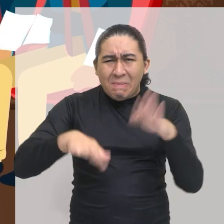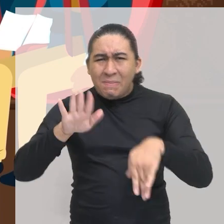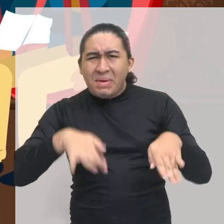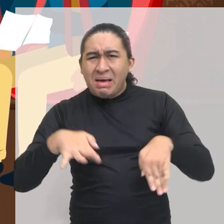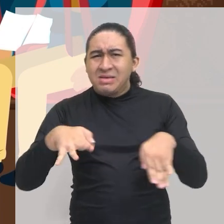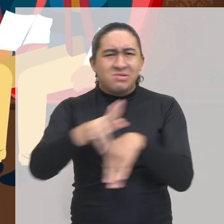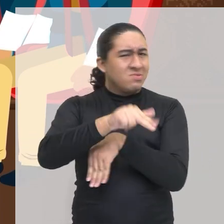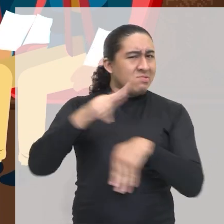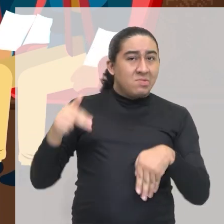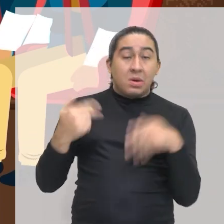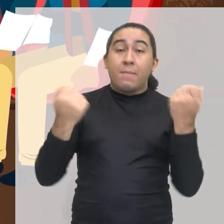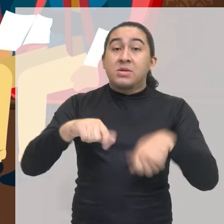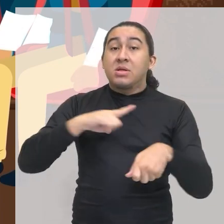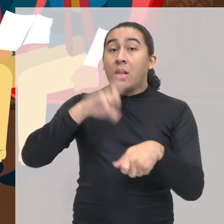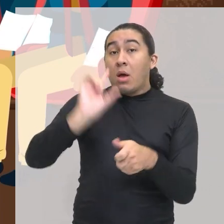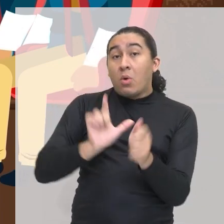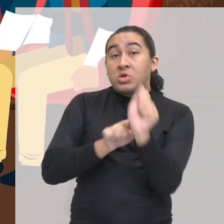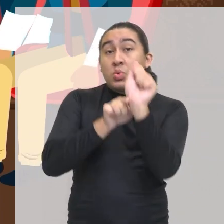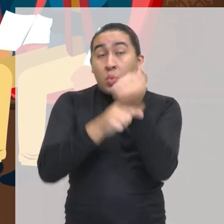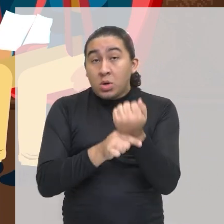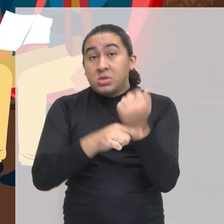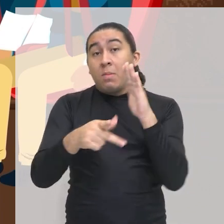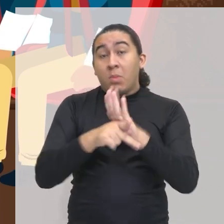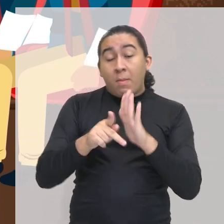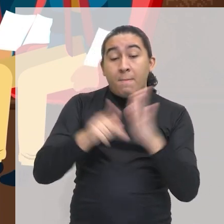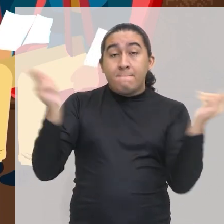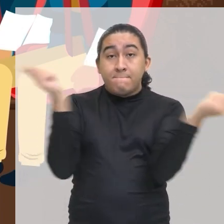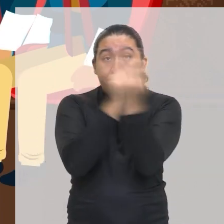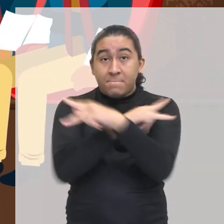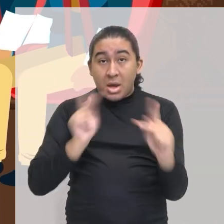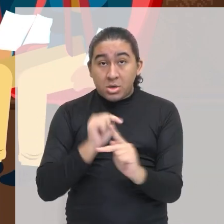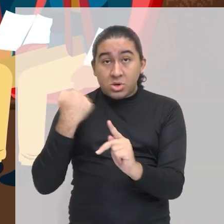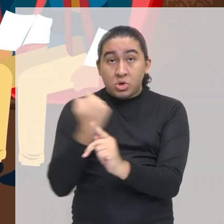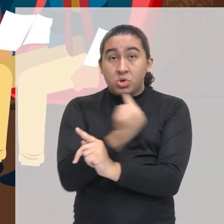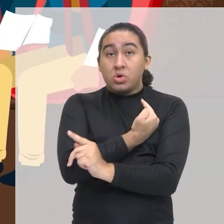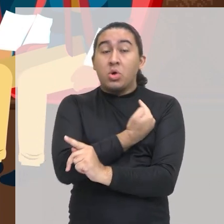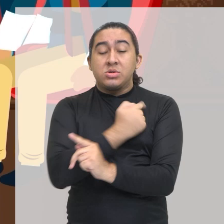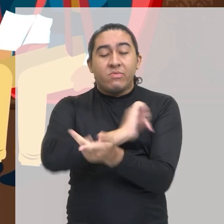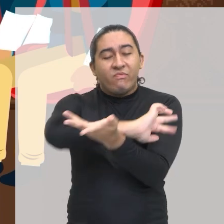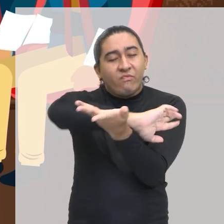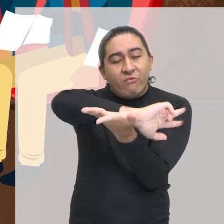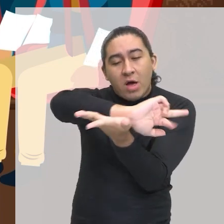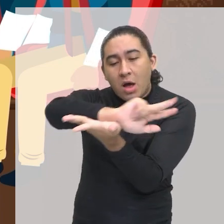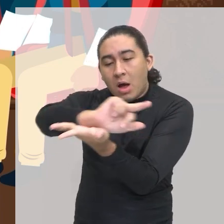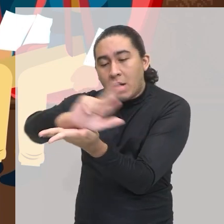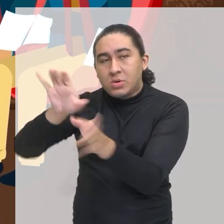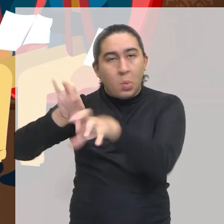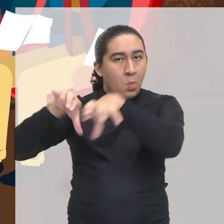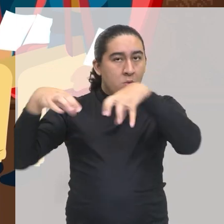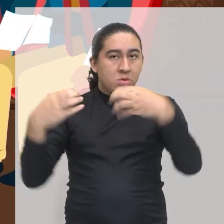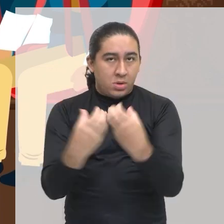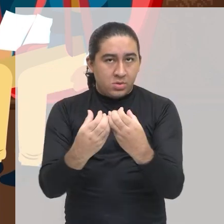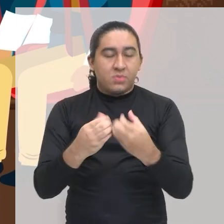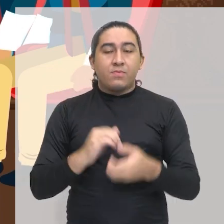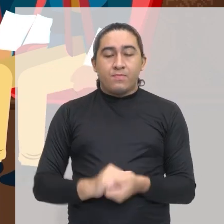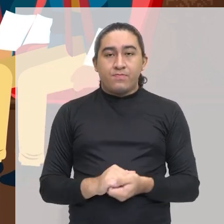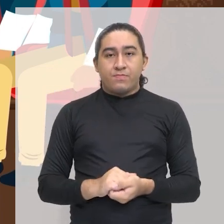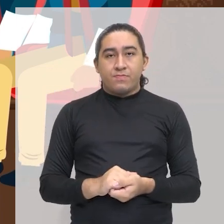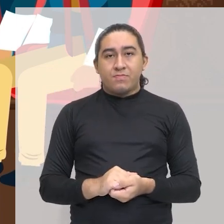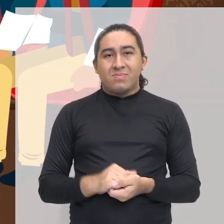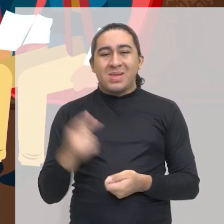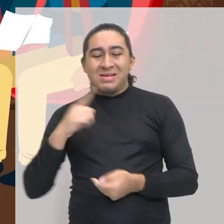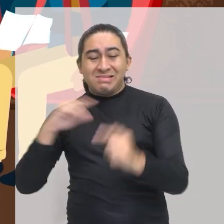incondicional. E devemos garantir a unidade e a paz entre nossas diversas